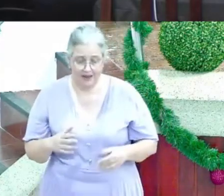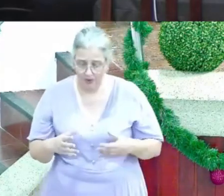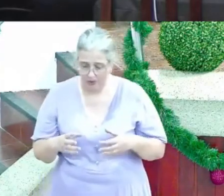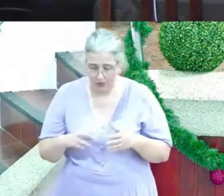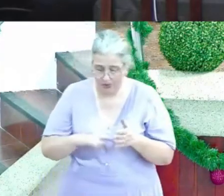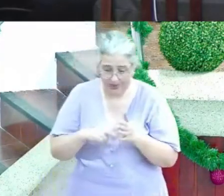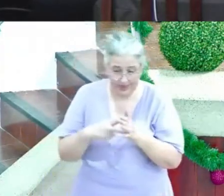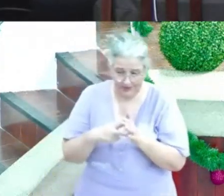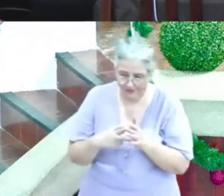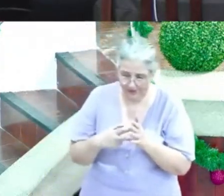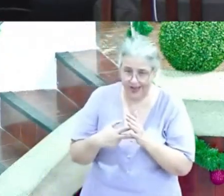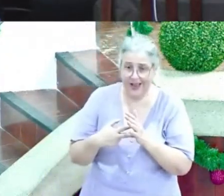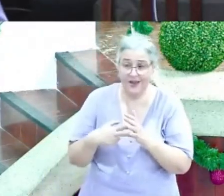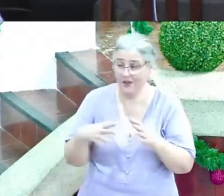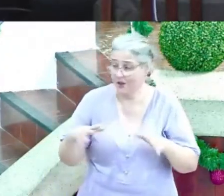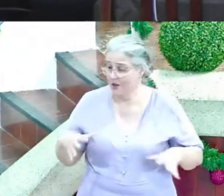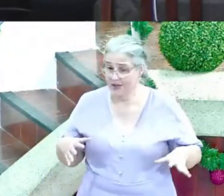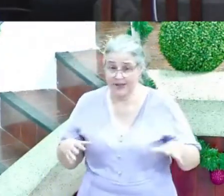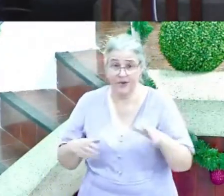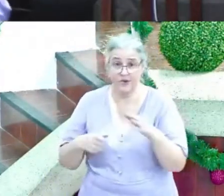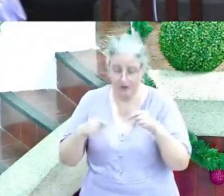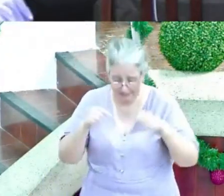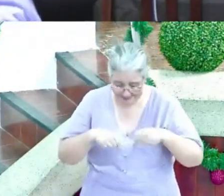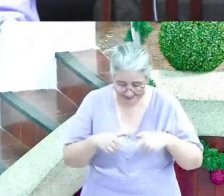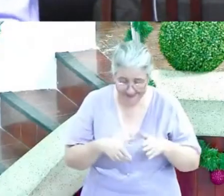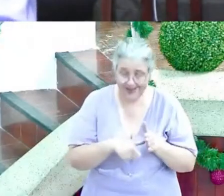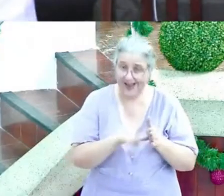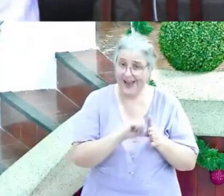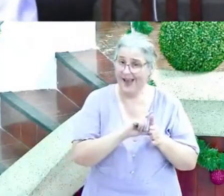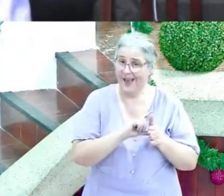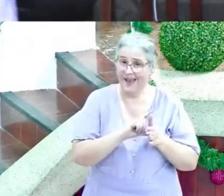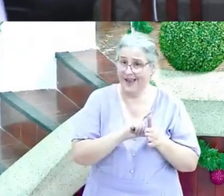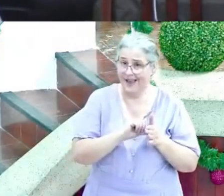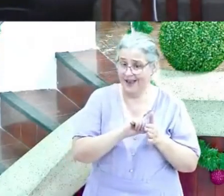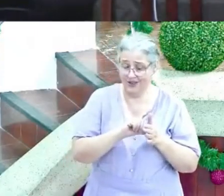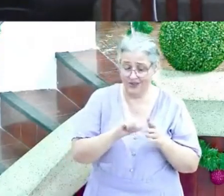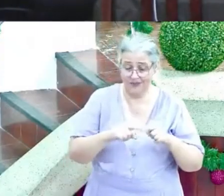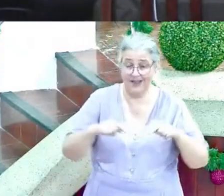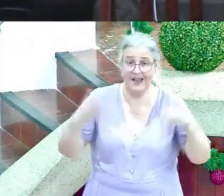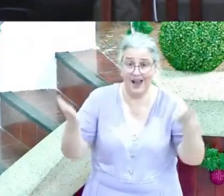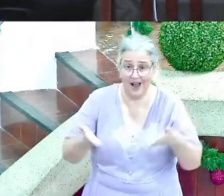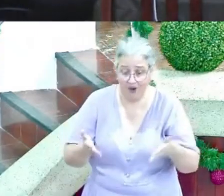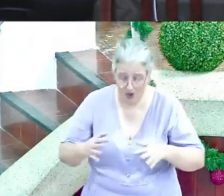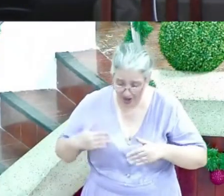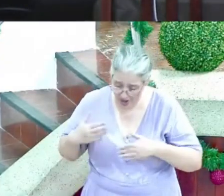significado para o povo do Antigo Testamento ou para o povo de Judá.